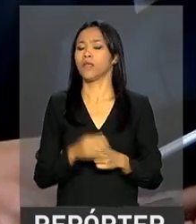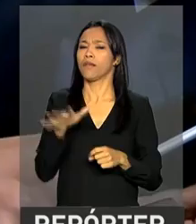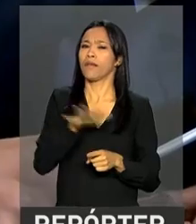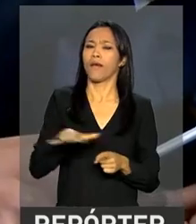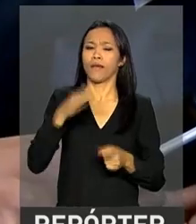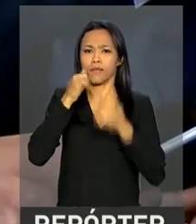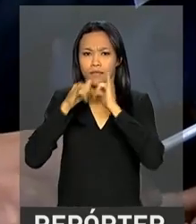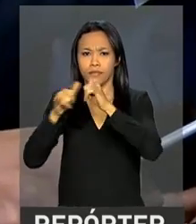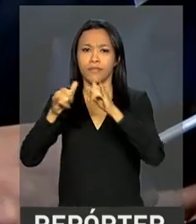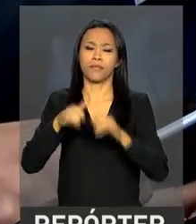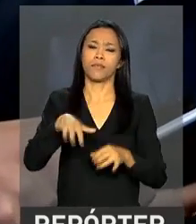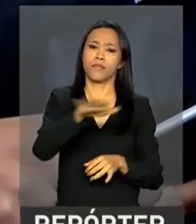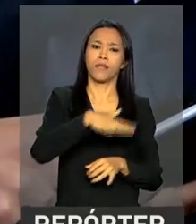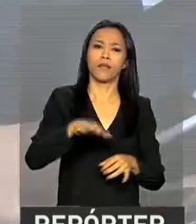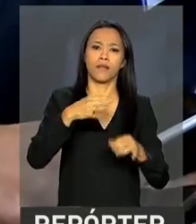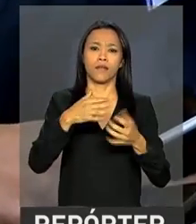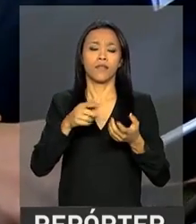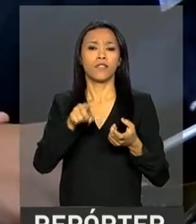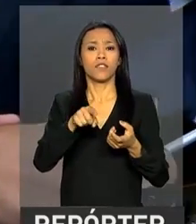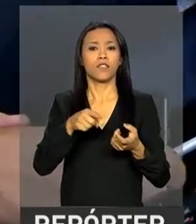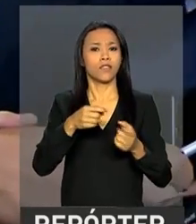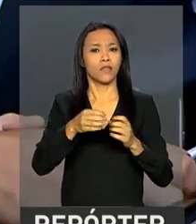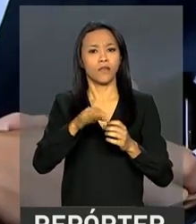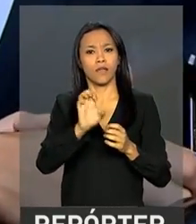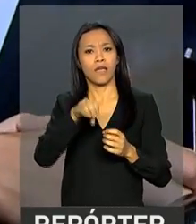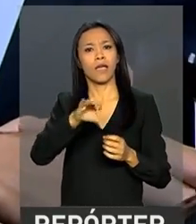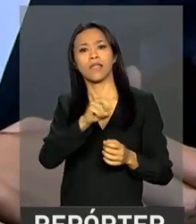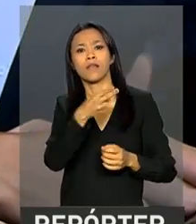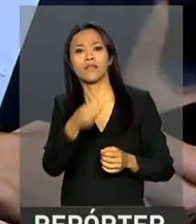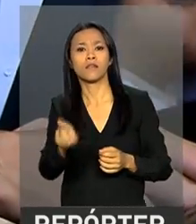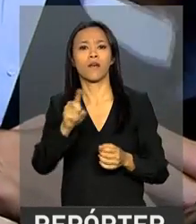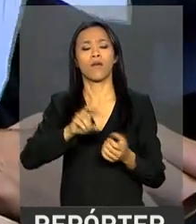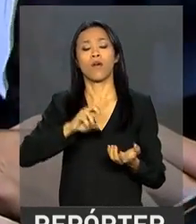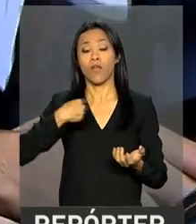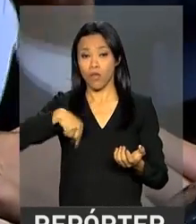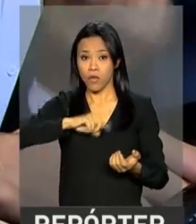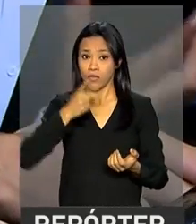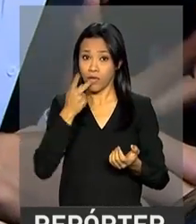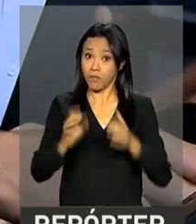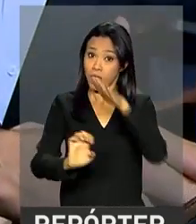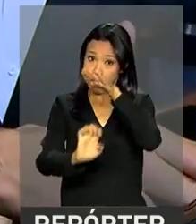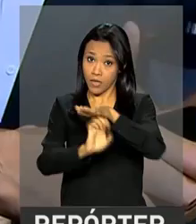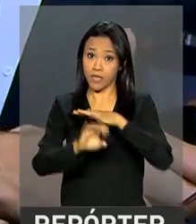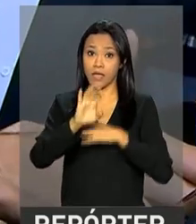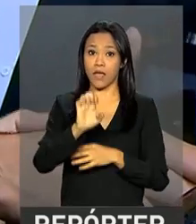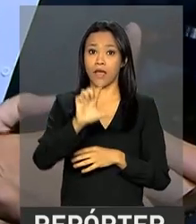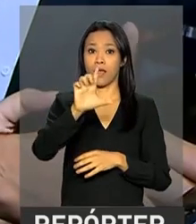setor de elétrico, no setor de mineração. Nós salientamos a questão da Eletrobras e das